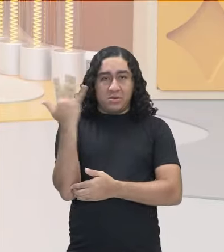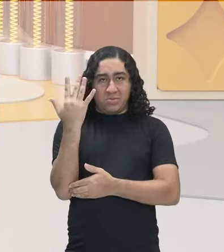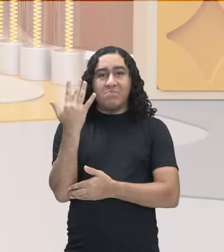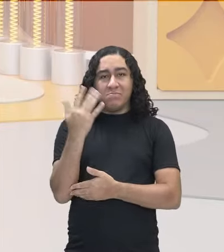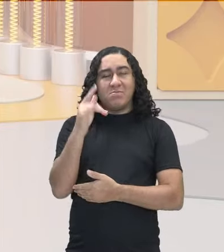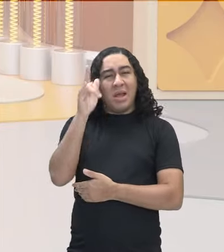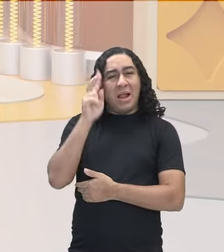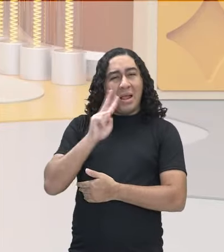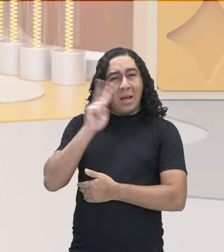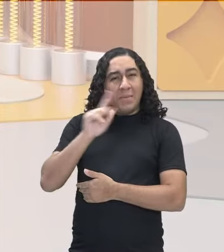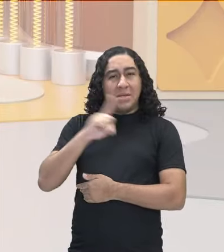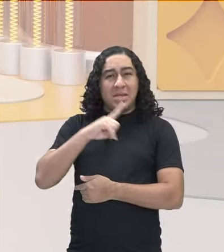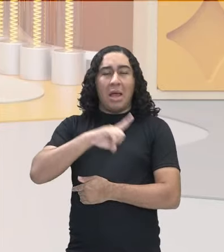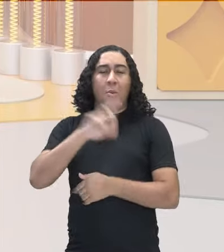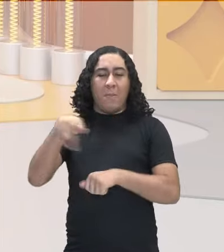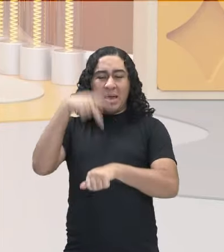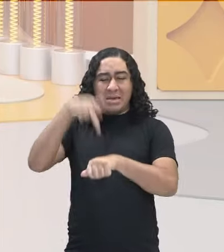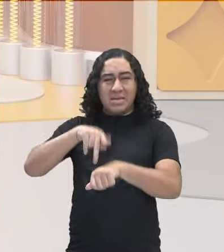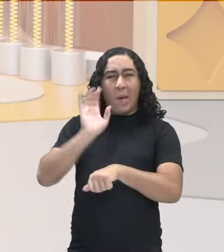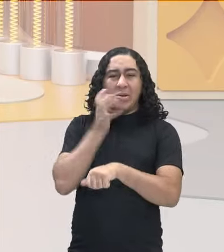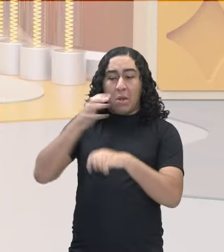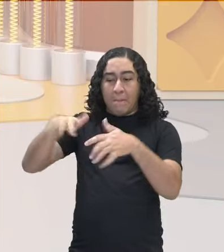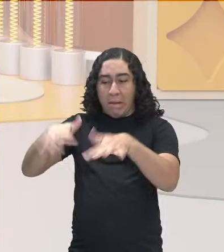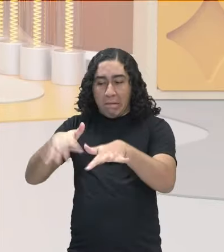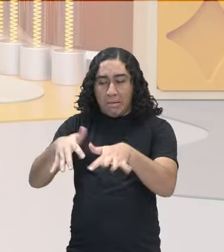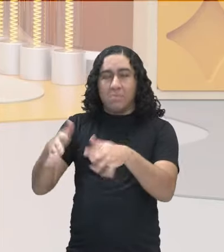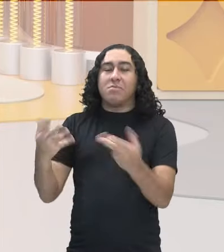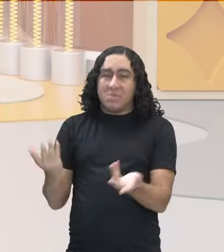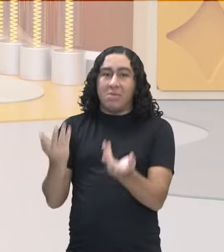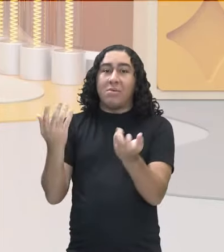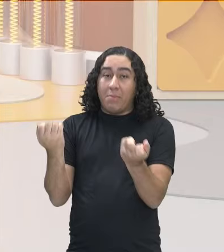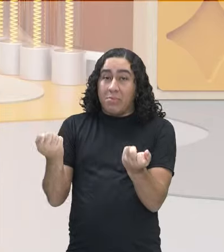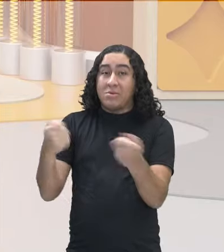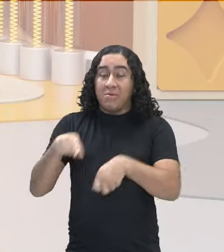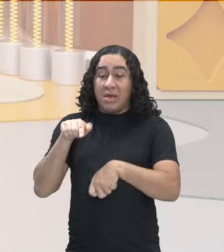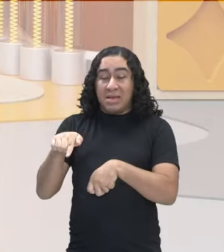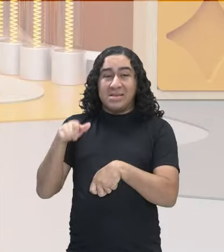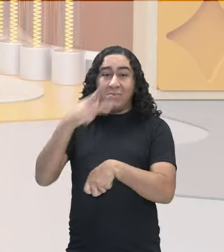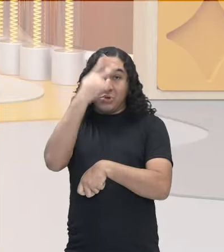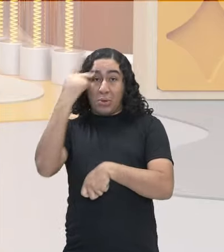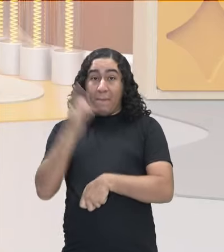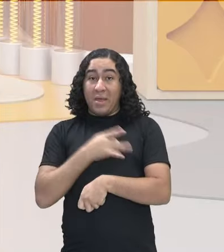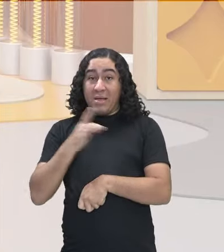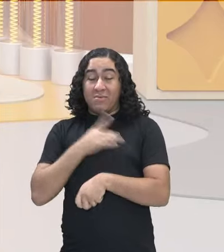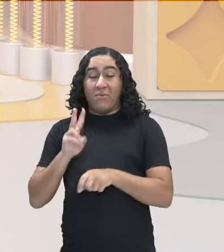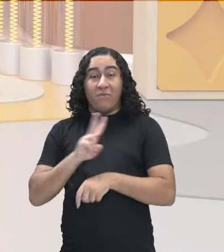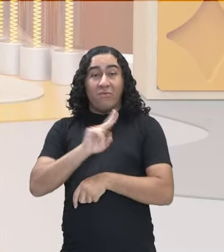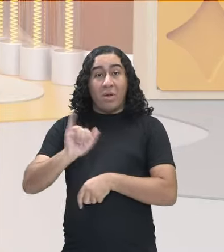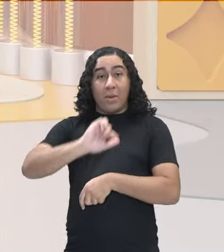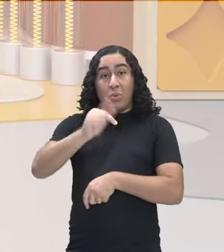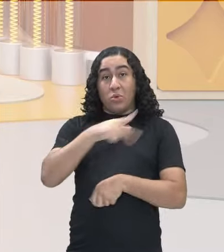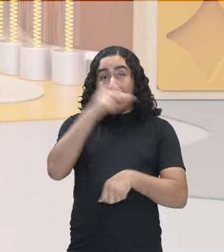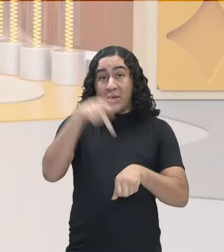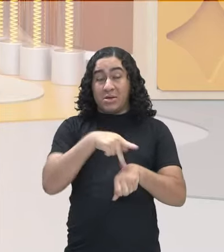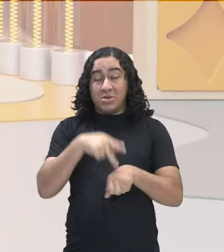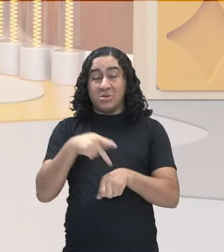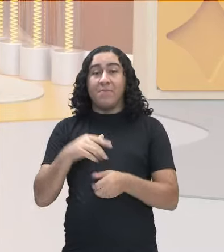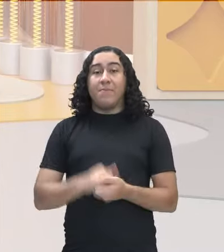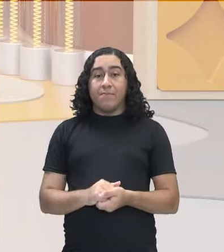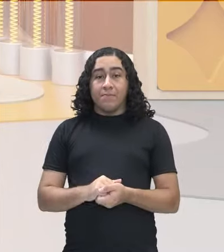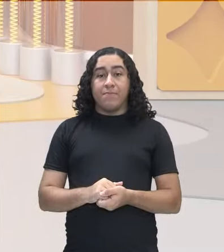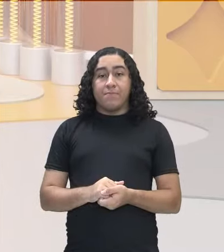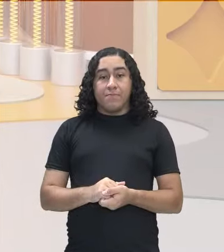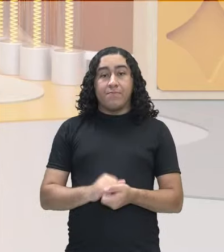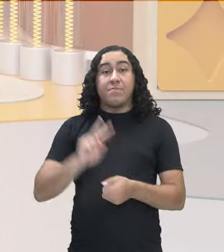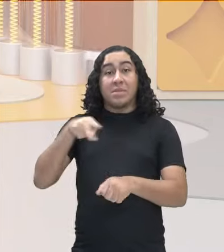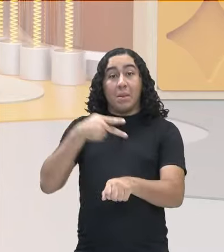é um exemplo tá de como os desastres naturais eles forçam as pessoas a migrarem após um terremoto que teve eh lá no